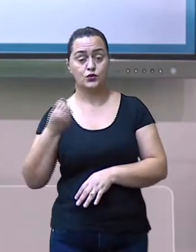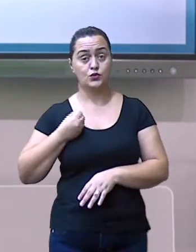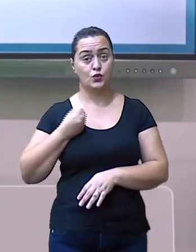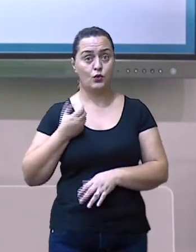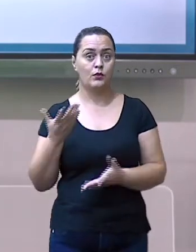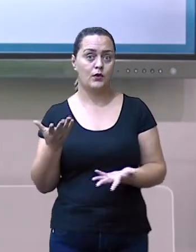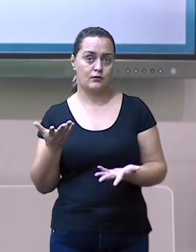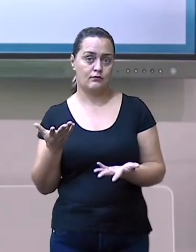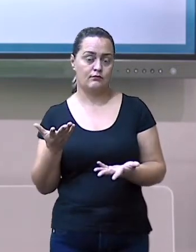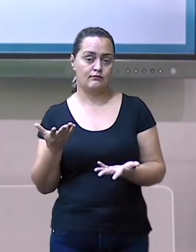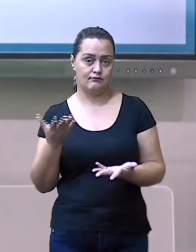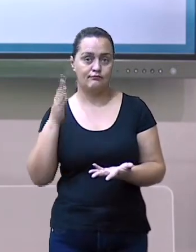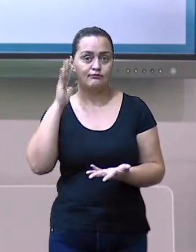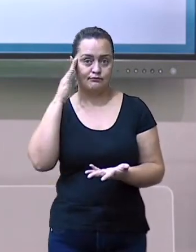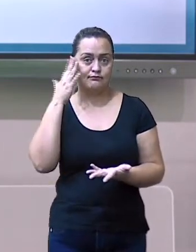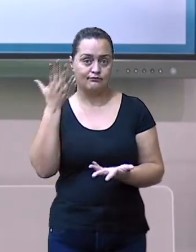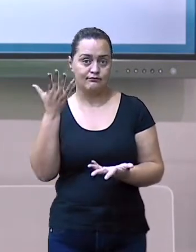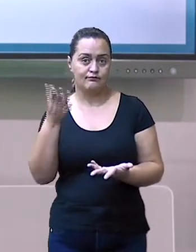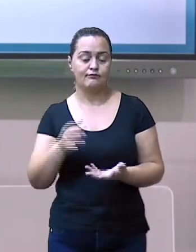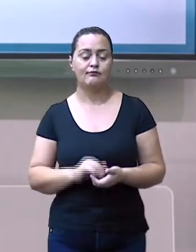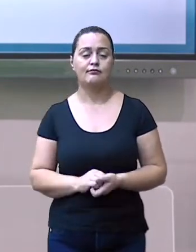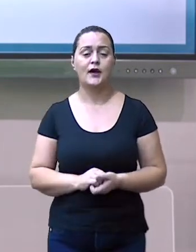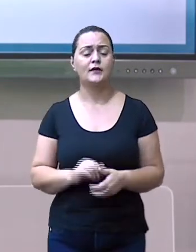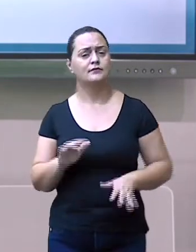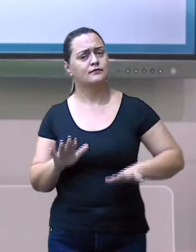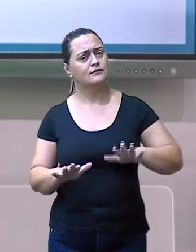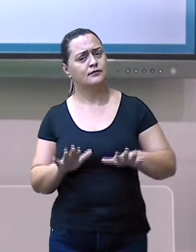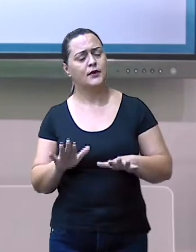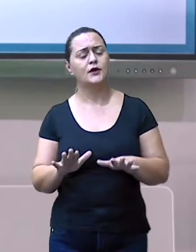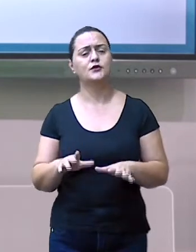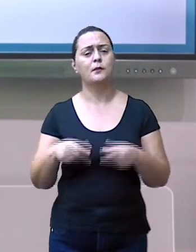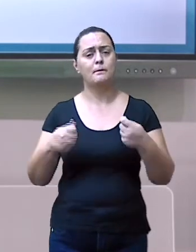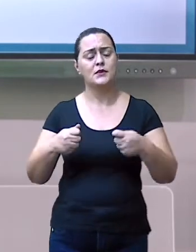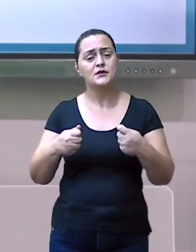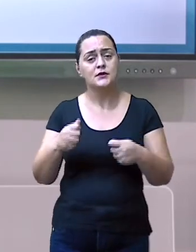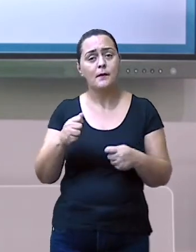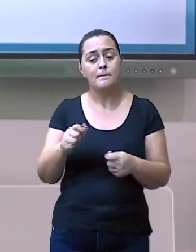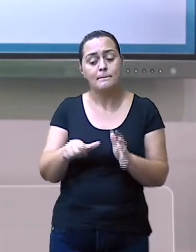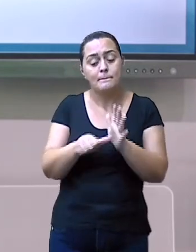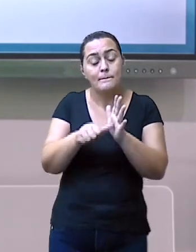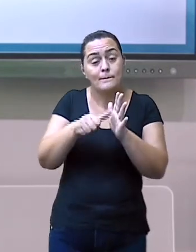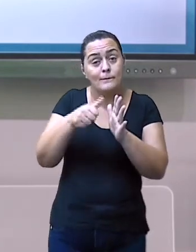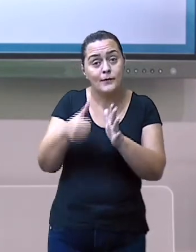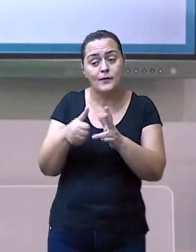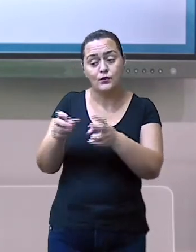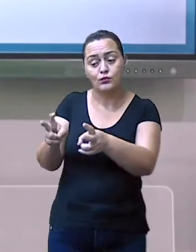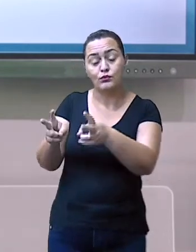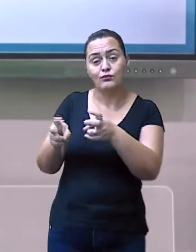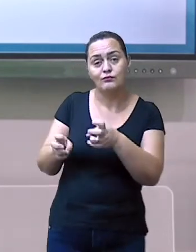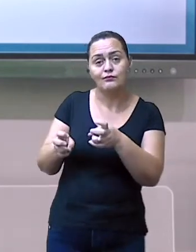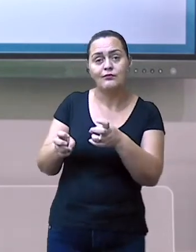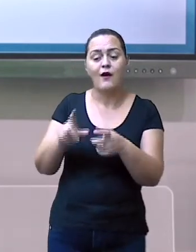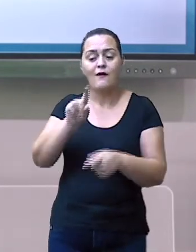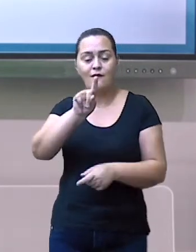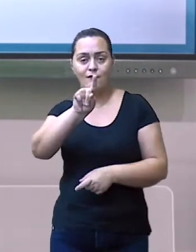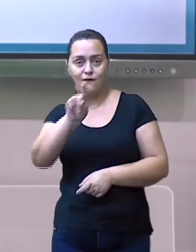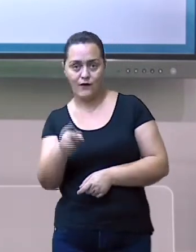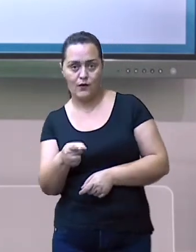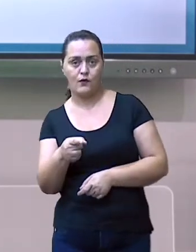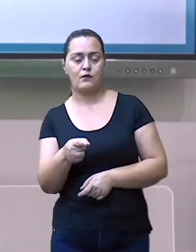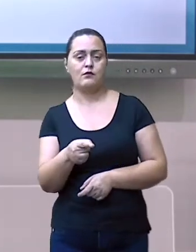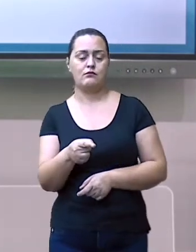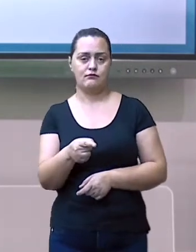Tendo pensado sobre isso, relembrado um pouco sobre os números decimais que nós encontramos no nosso dia a dia,